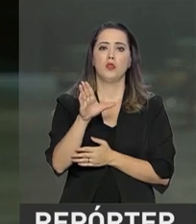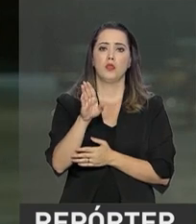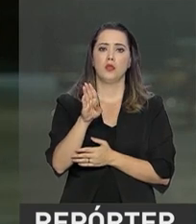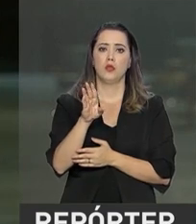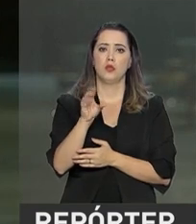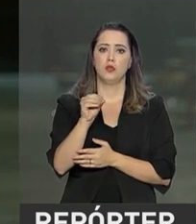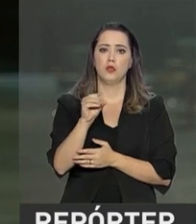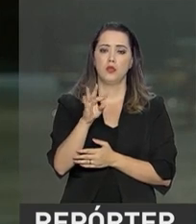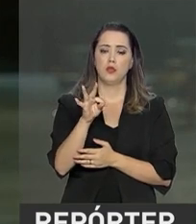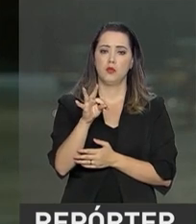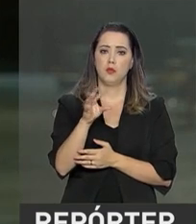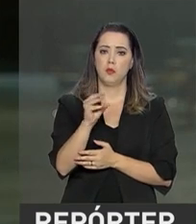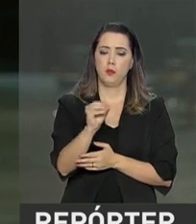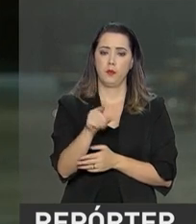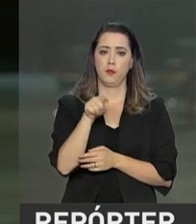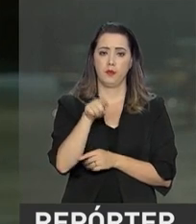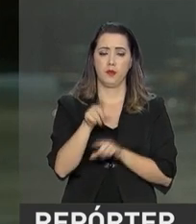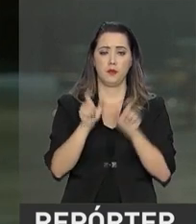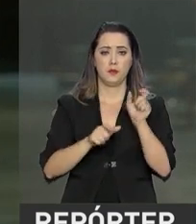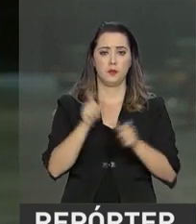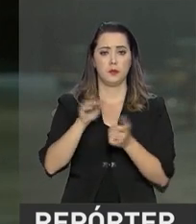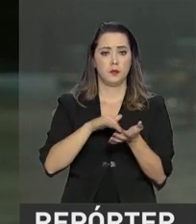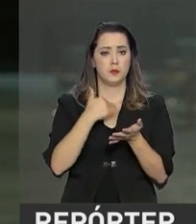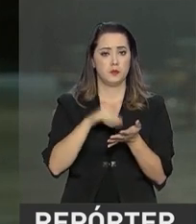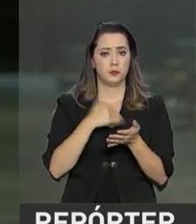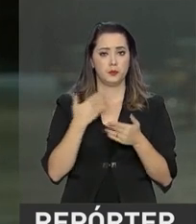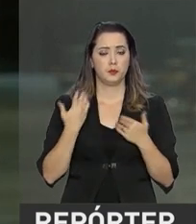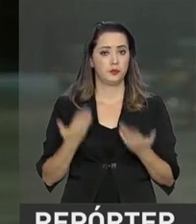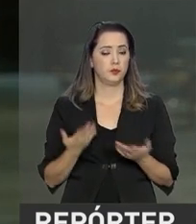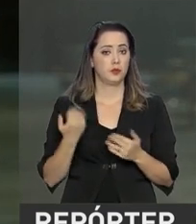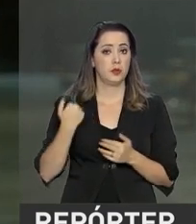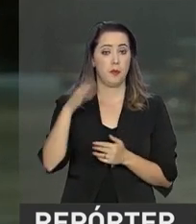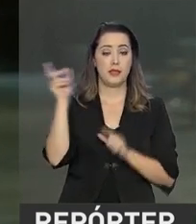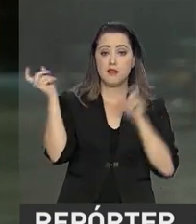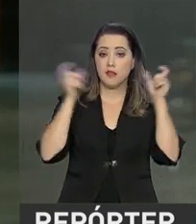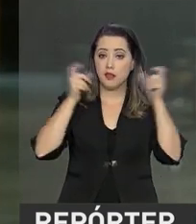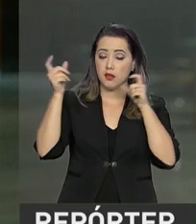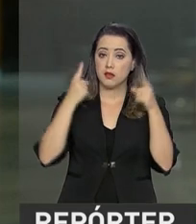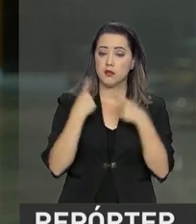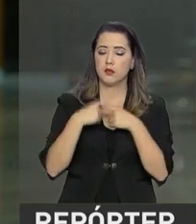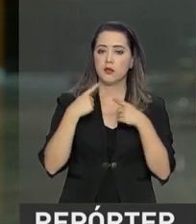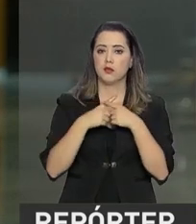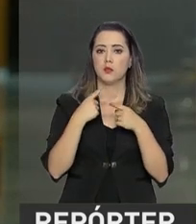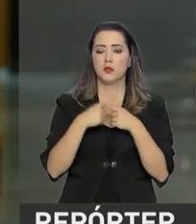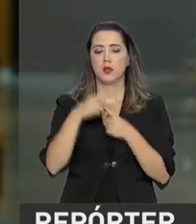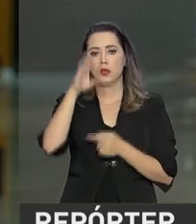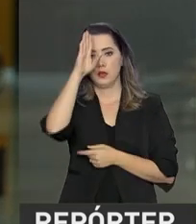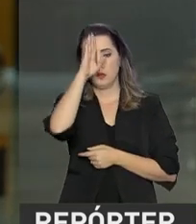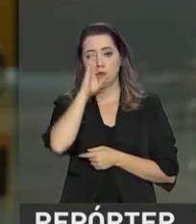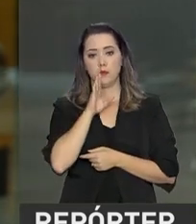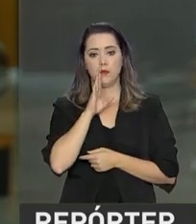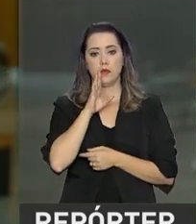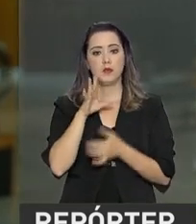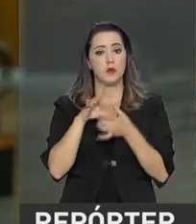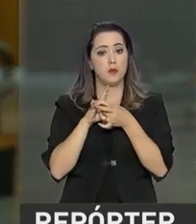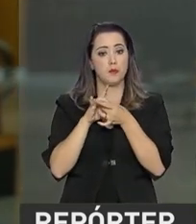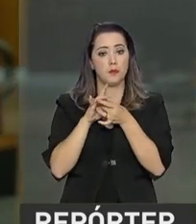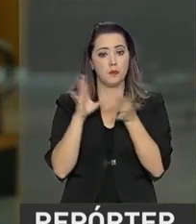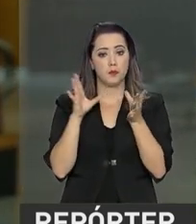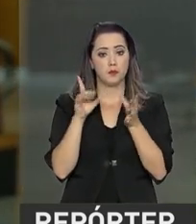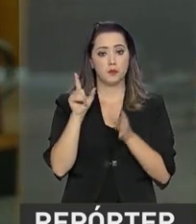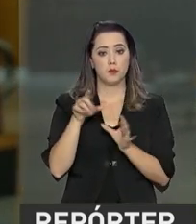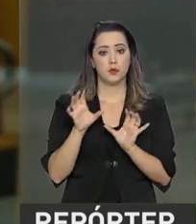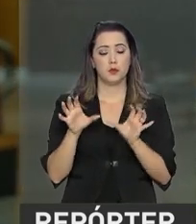aquele boleto de pagamento para os candidatos inscritos mas fique atento porque a gratuidade automática